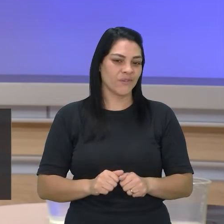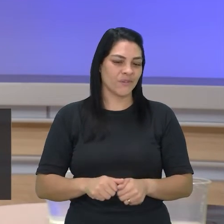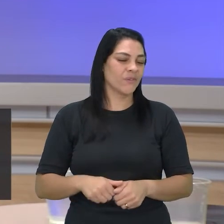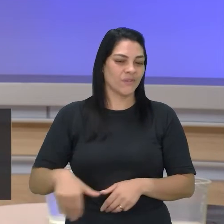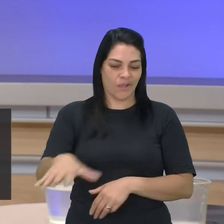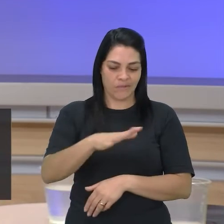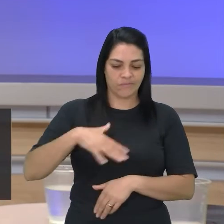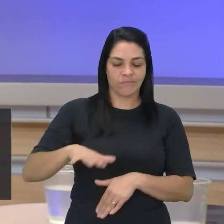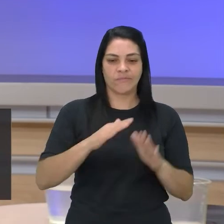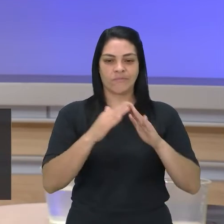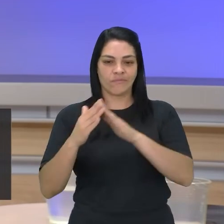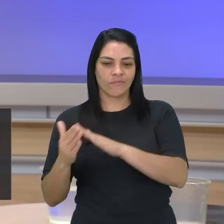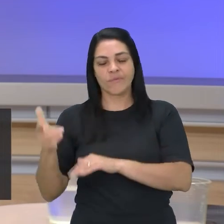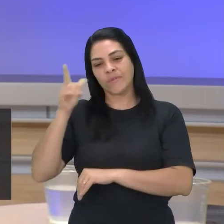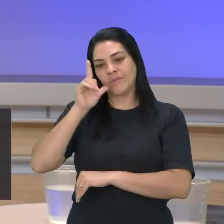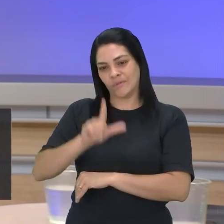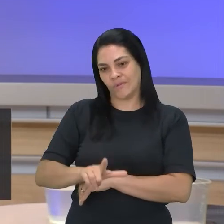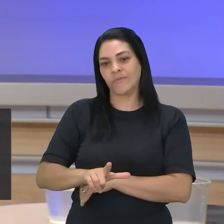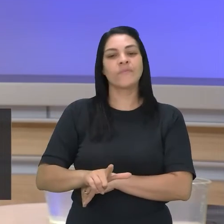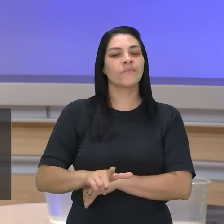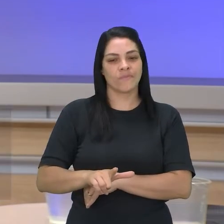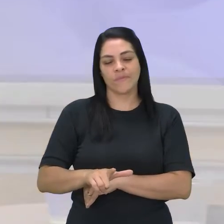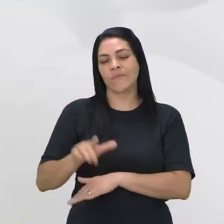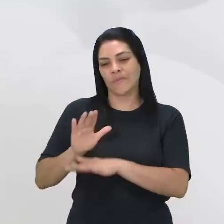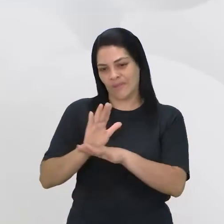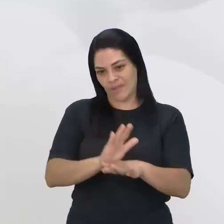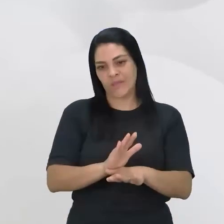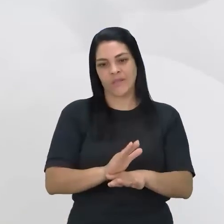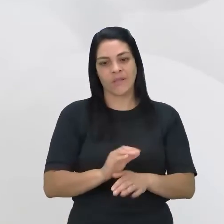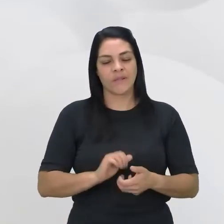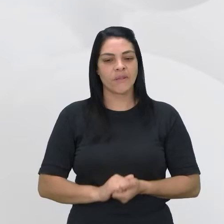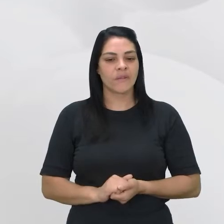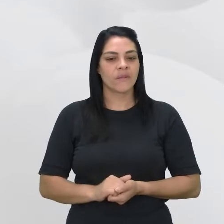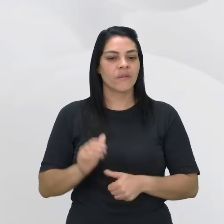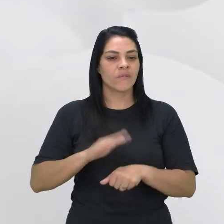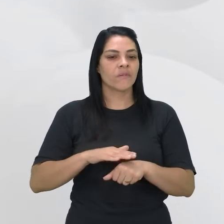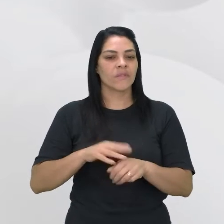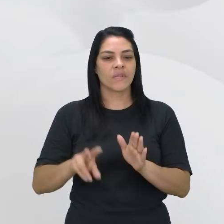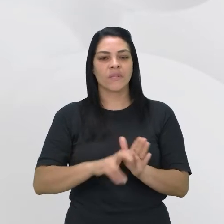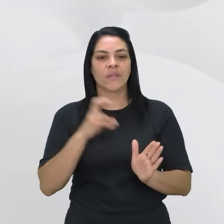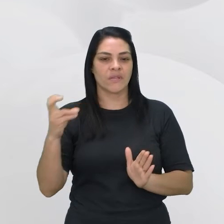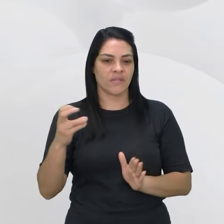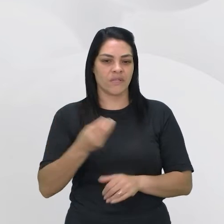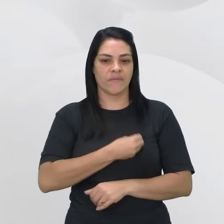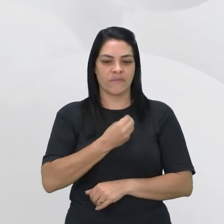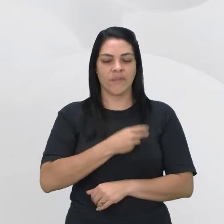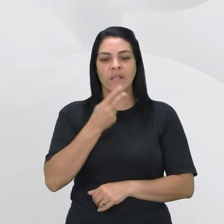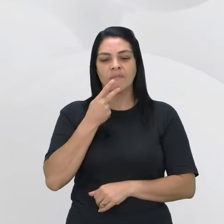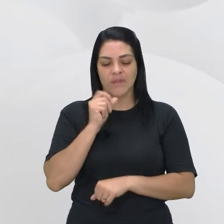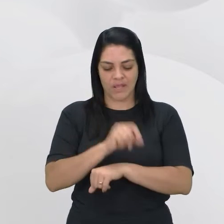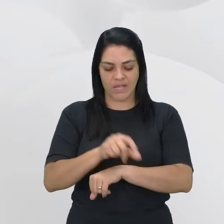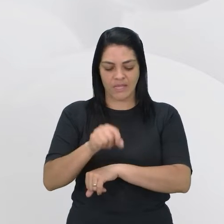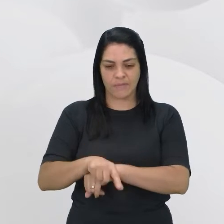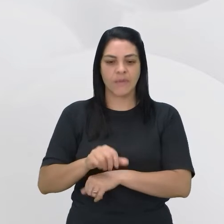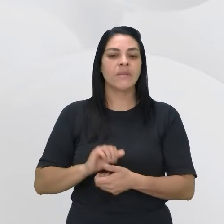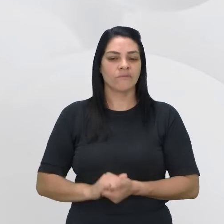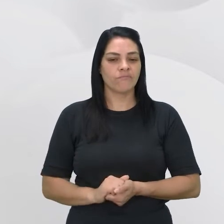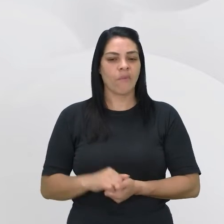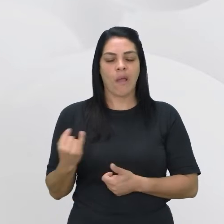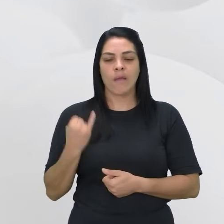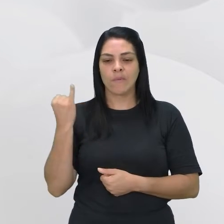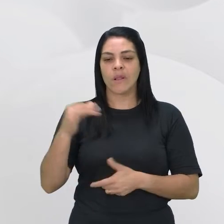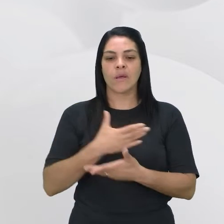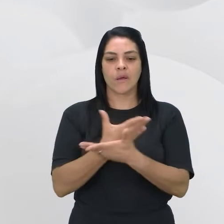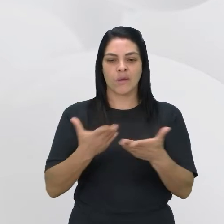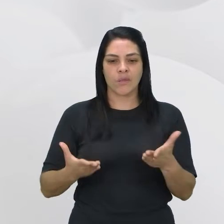queiram poder também chegar. E aí a gente faz ainda uma quinta vivência, que a gente fala sobre as sementes, a importância das sementes. E aí a